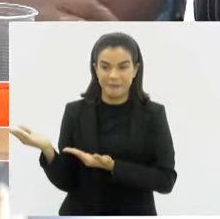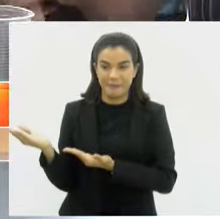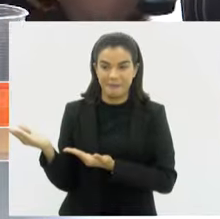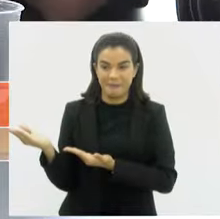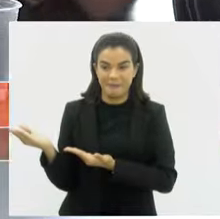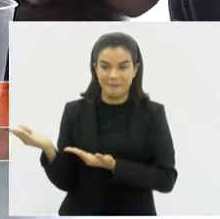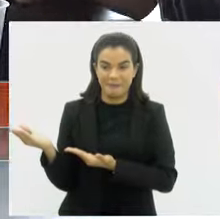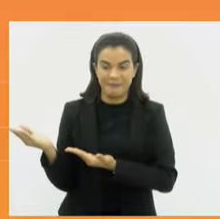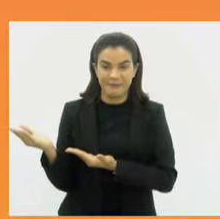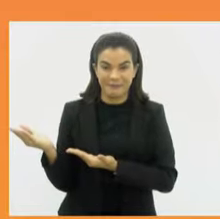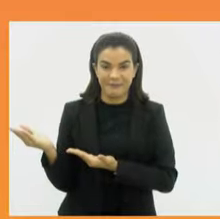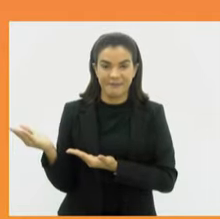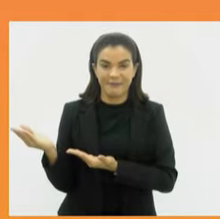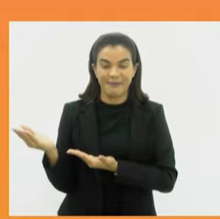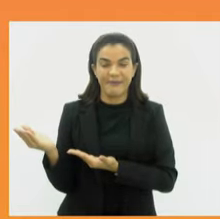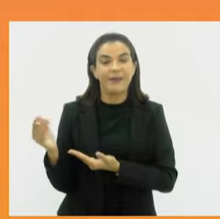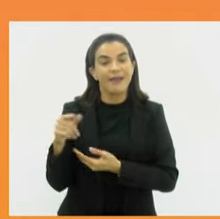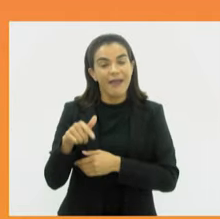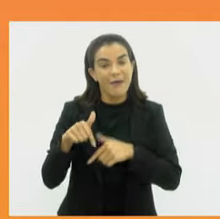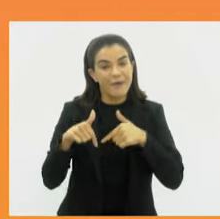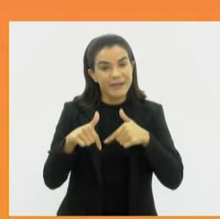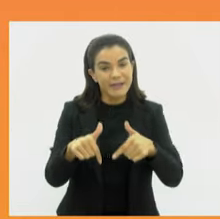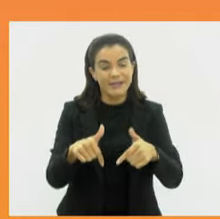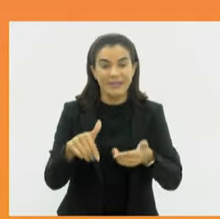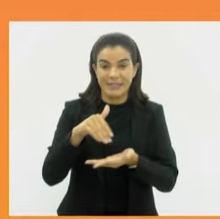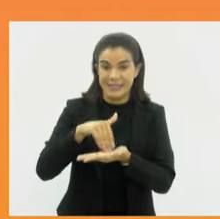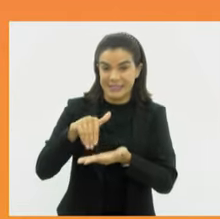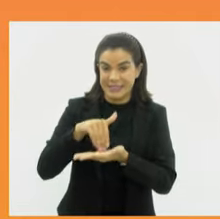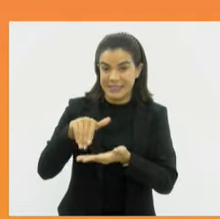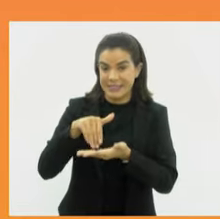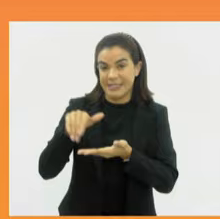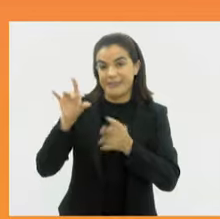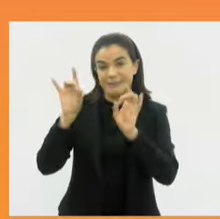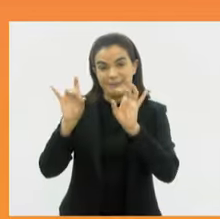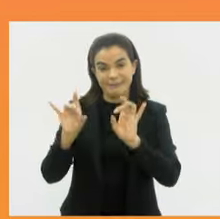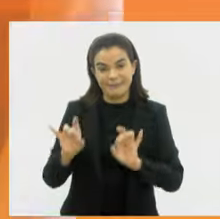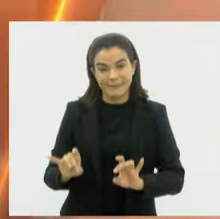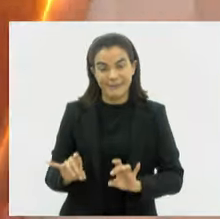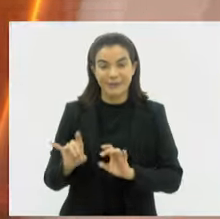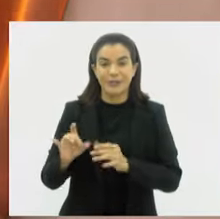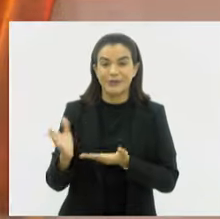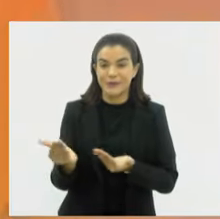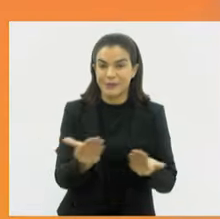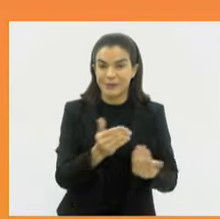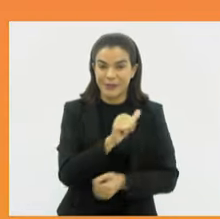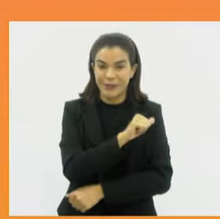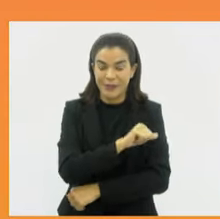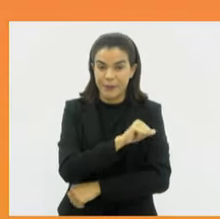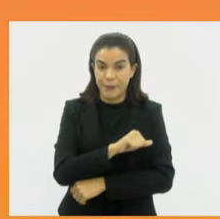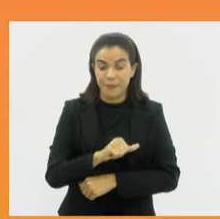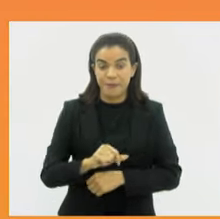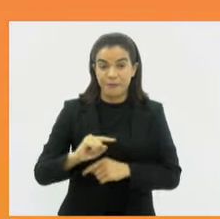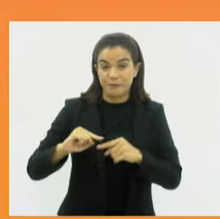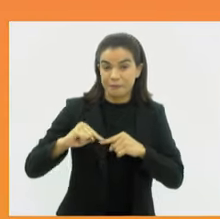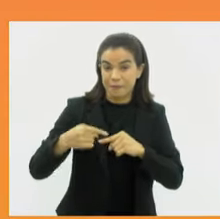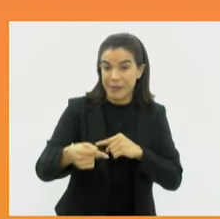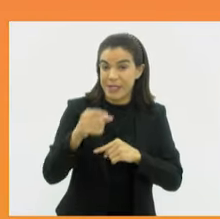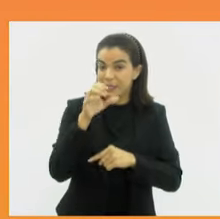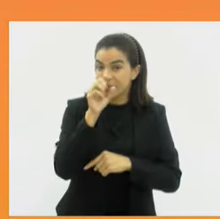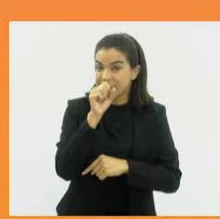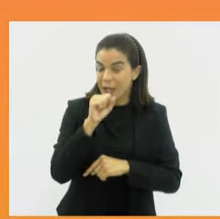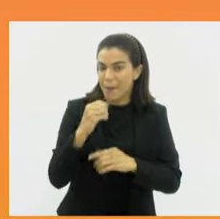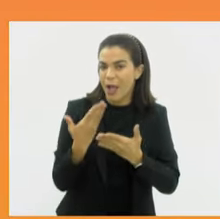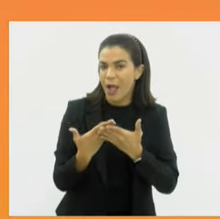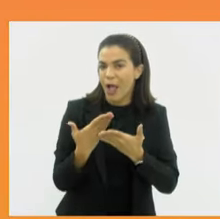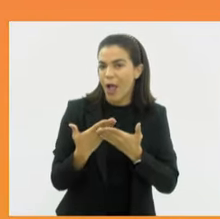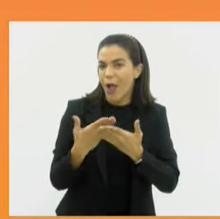BRT Otaviano, e é uma iniciativa da Secretaria Especial da Juventude Carioca. No próximo sábado tem Aulão do Bem